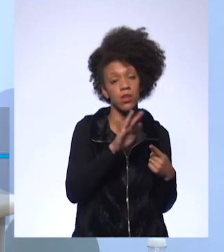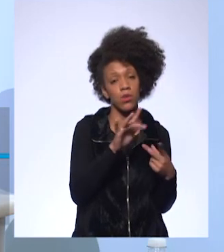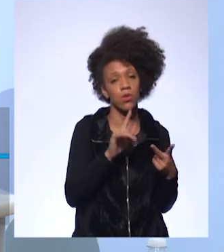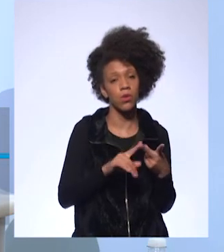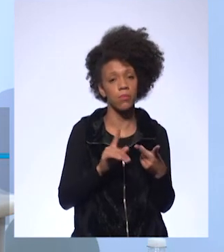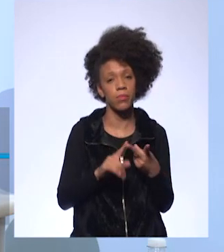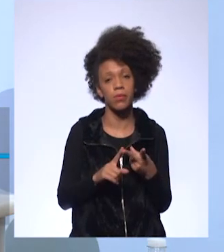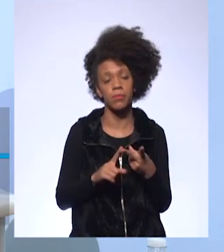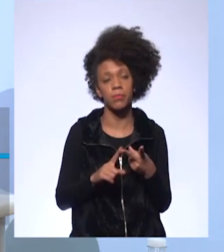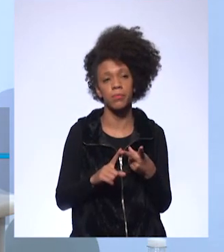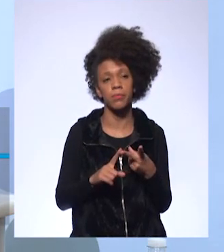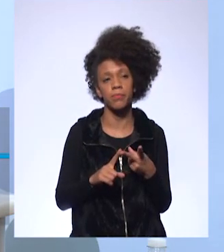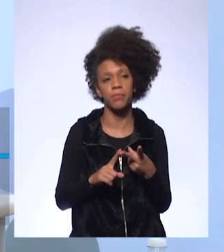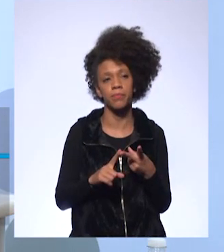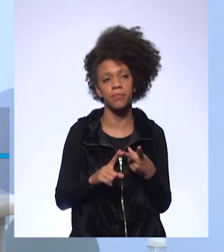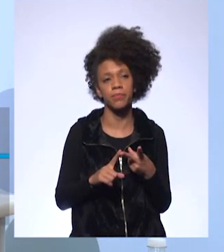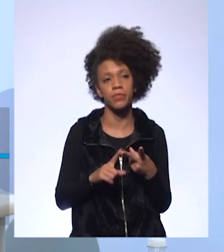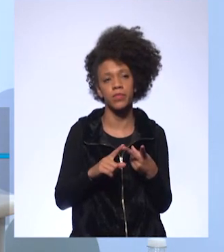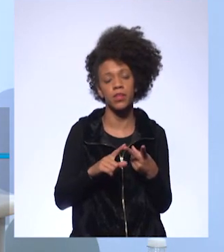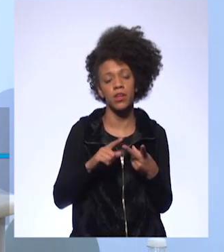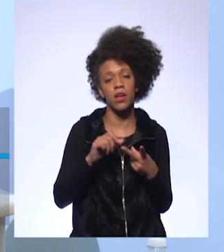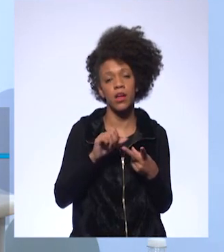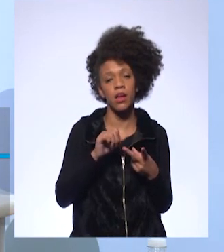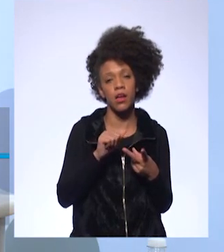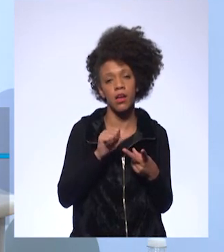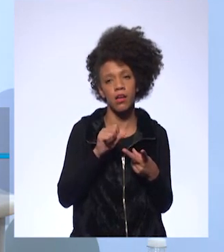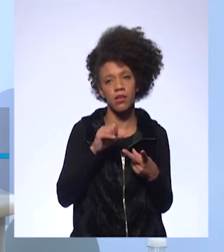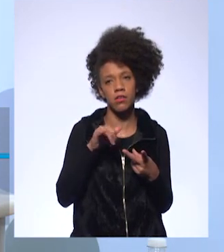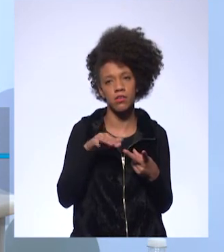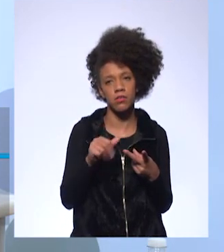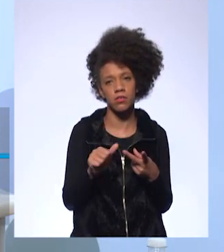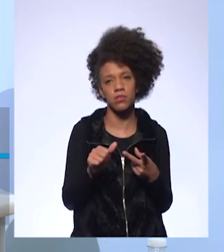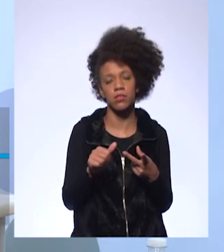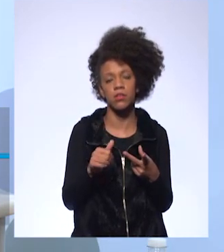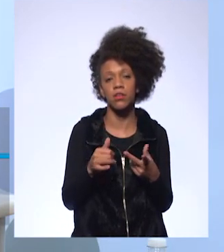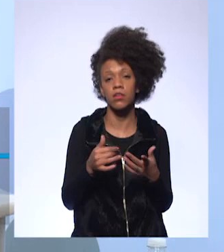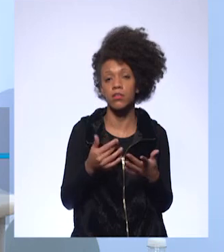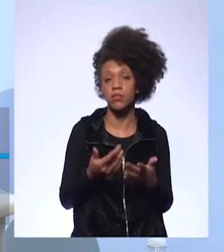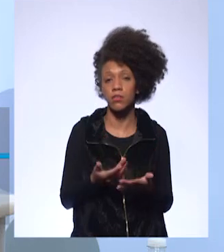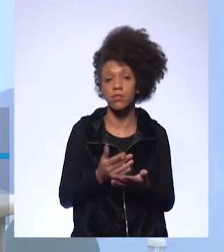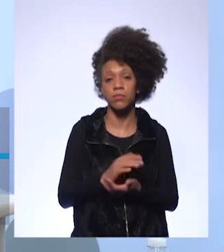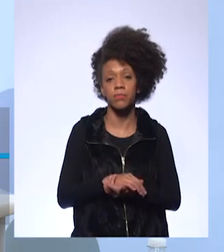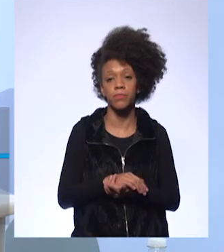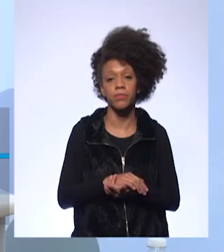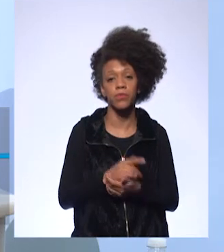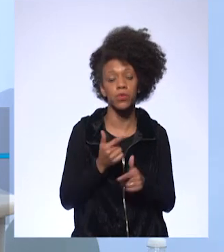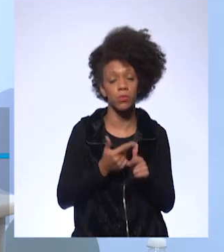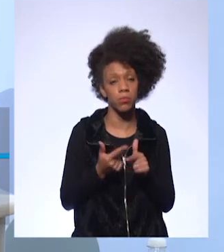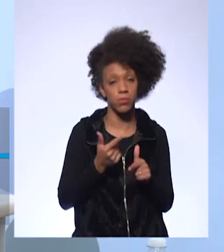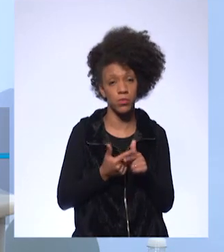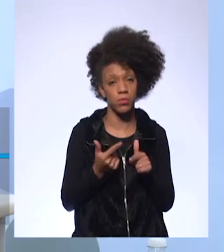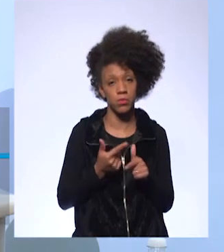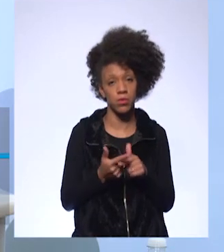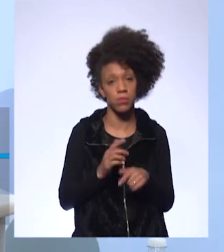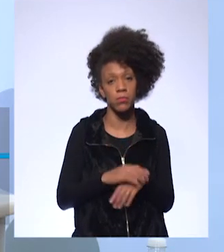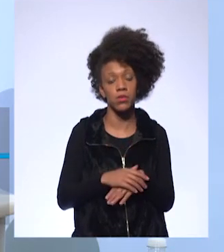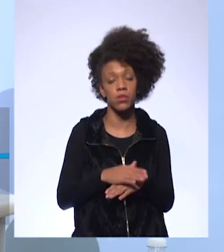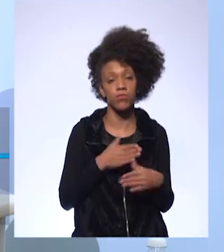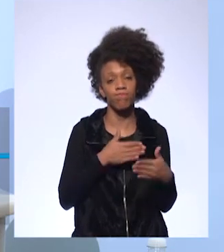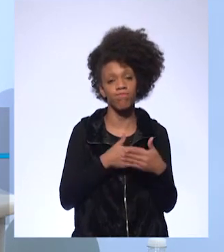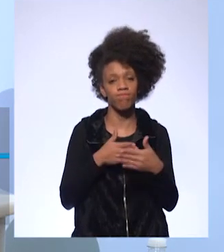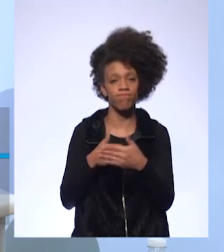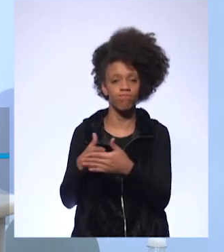capital na Ásia, né, que é Ankara e Istambul. Então, esse problema de estar na